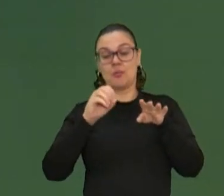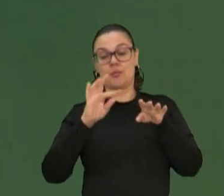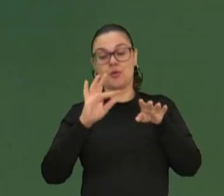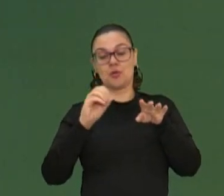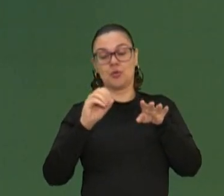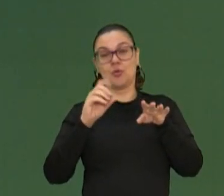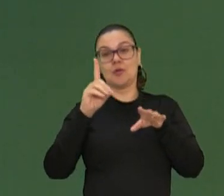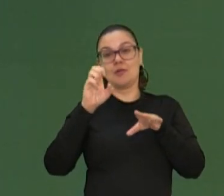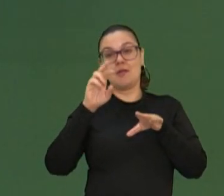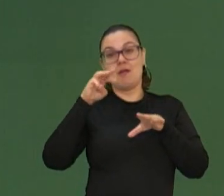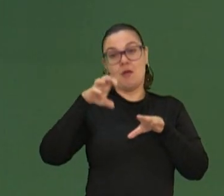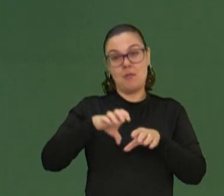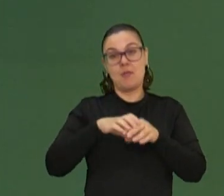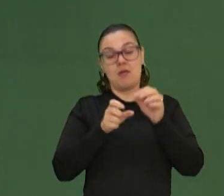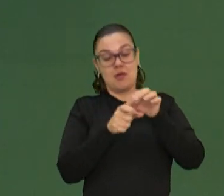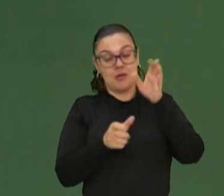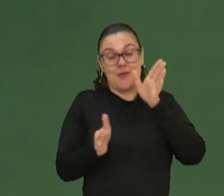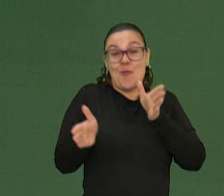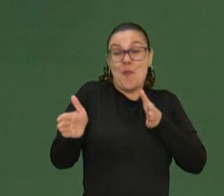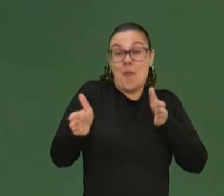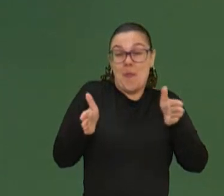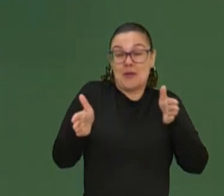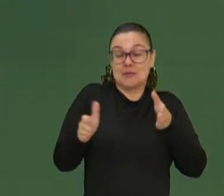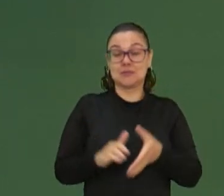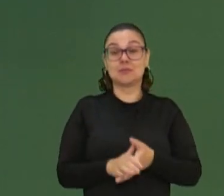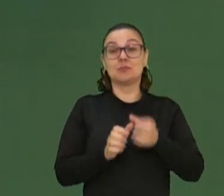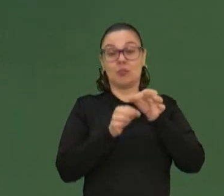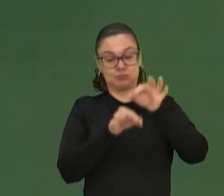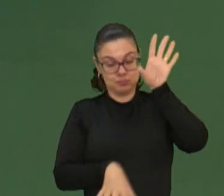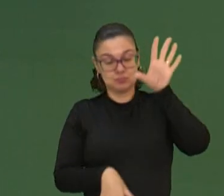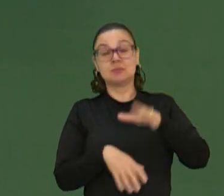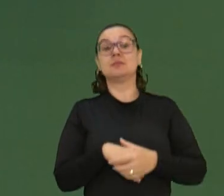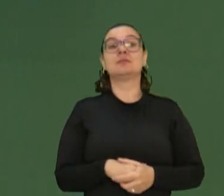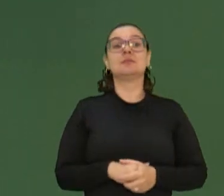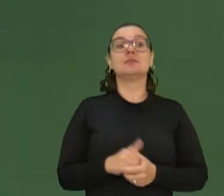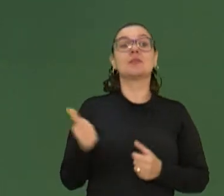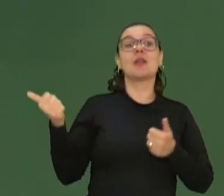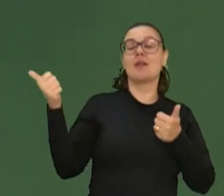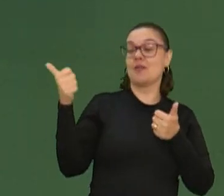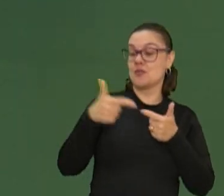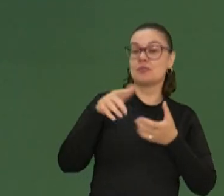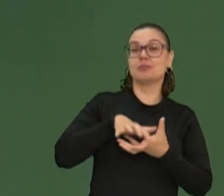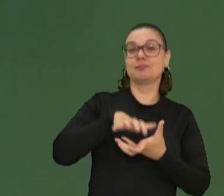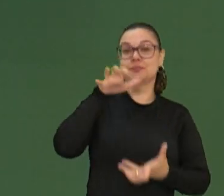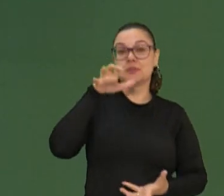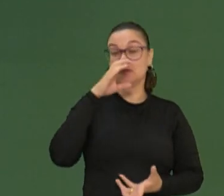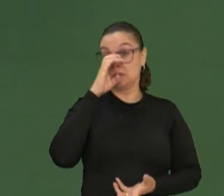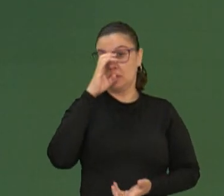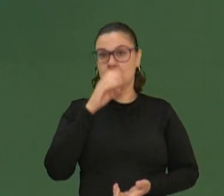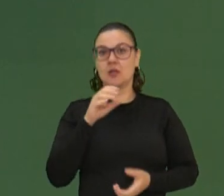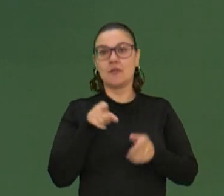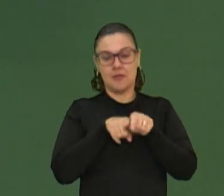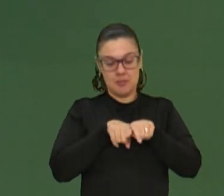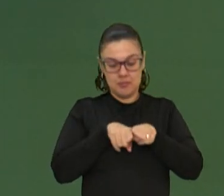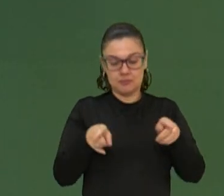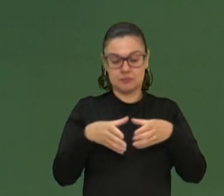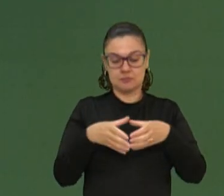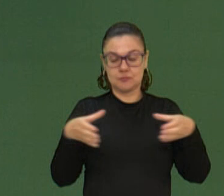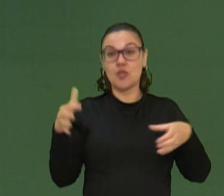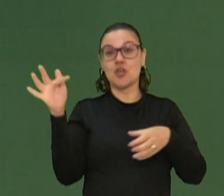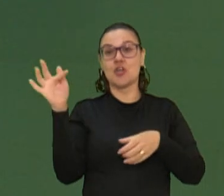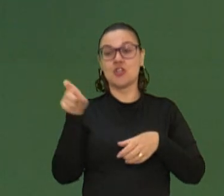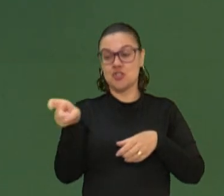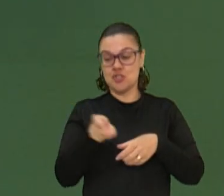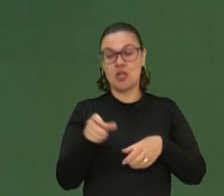e o procâmbio, que é o meio do caminho, que dali pode sair de tudo. E os tecidos adultos, tecido condutor, xilema e